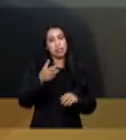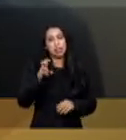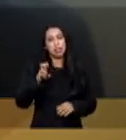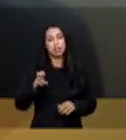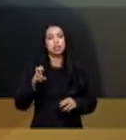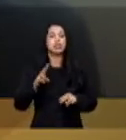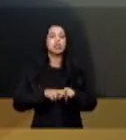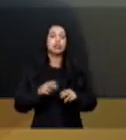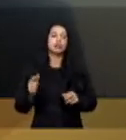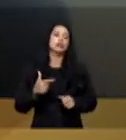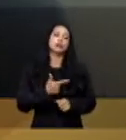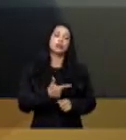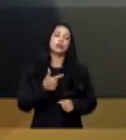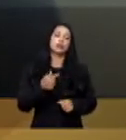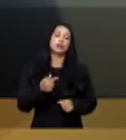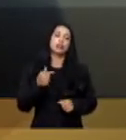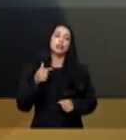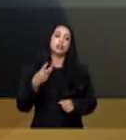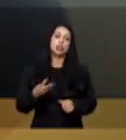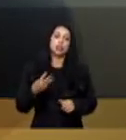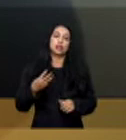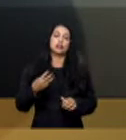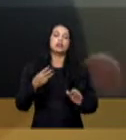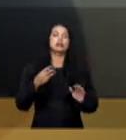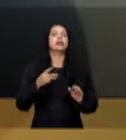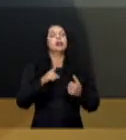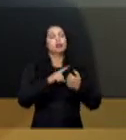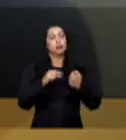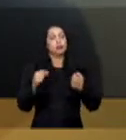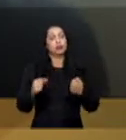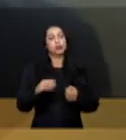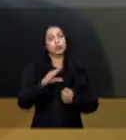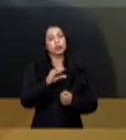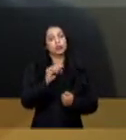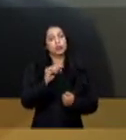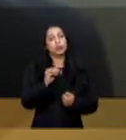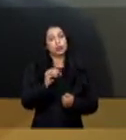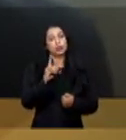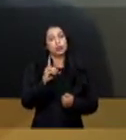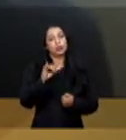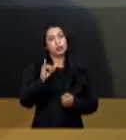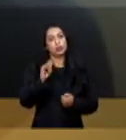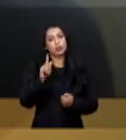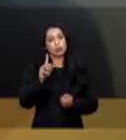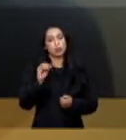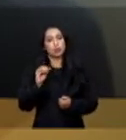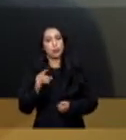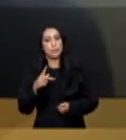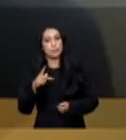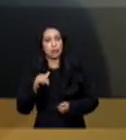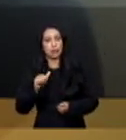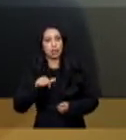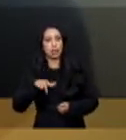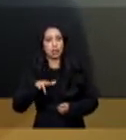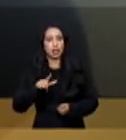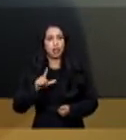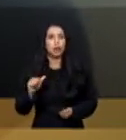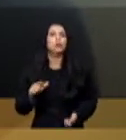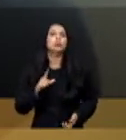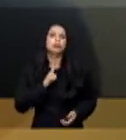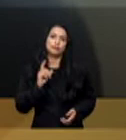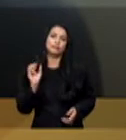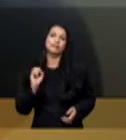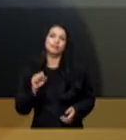artigo 273 do Código Penal. E destacamos de início que estamos diante, sim, de